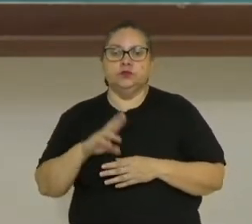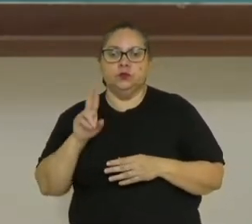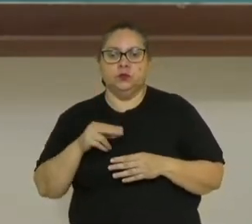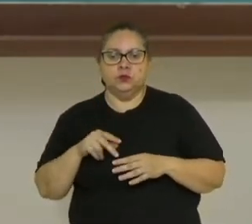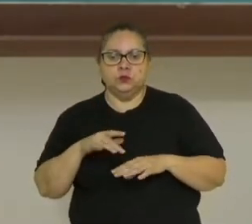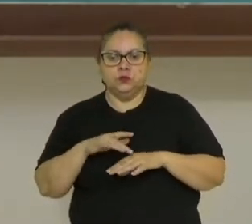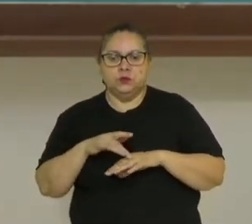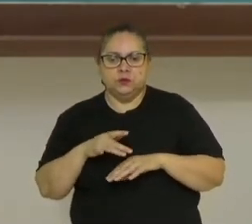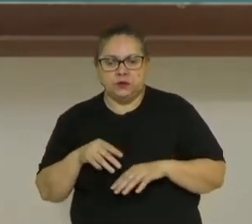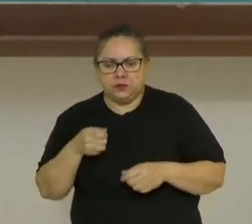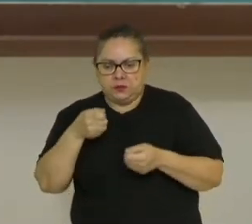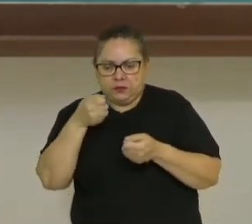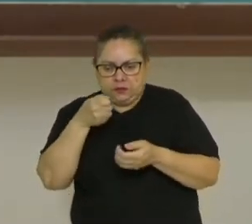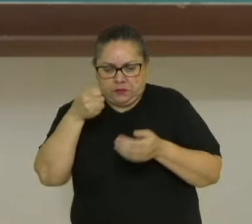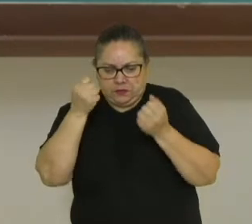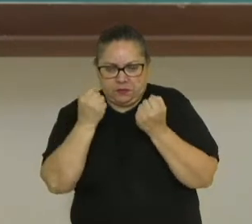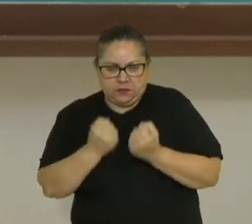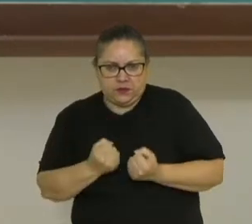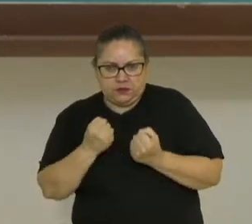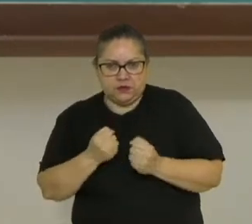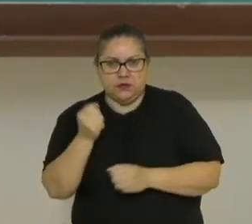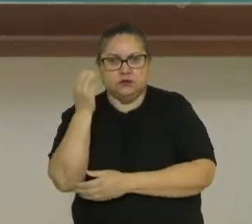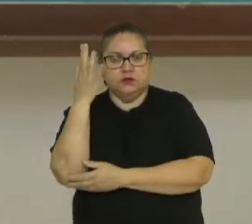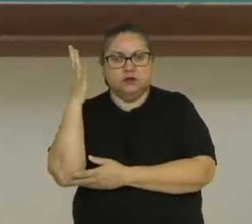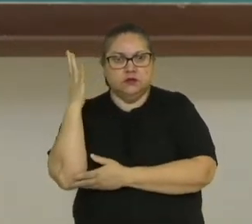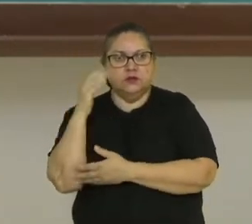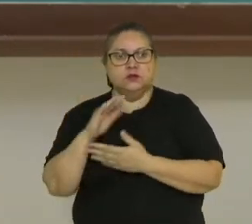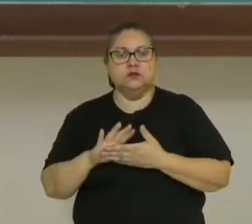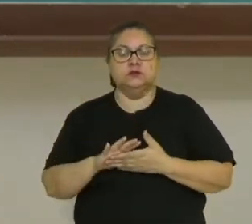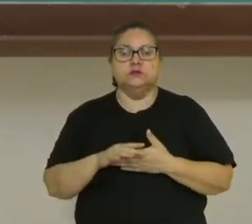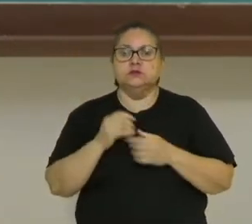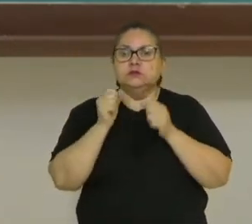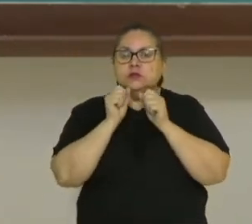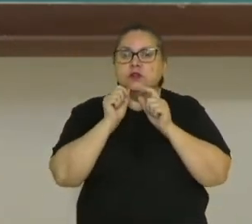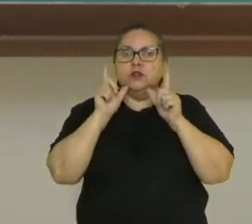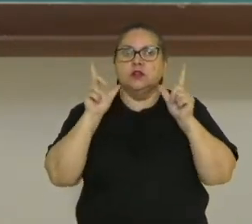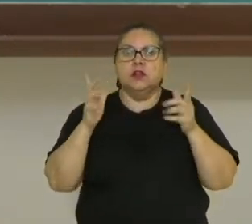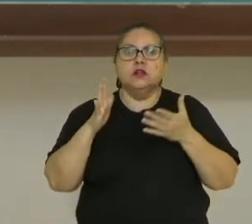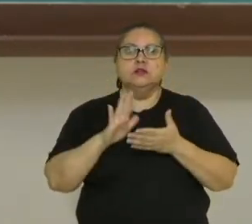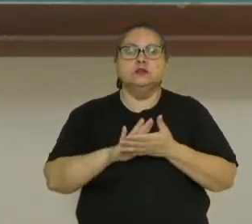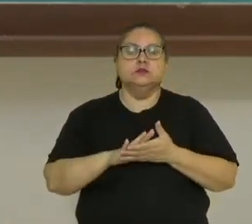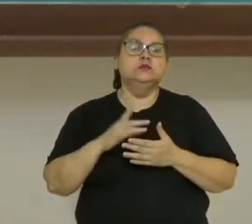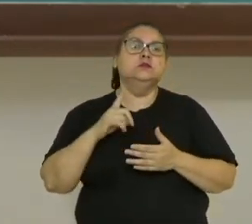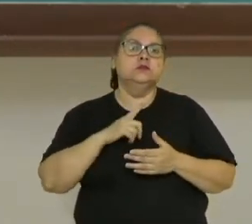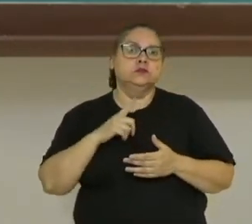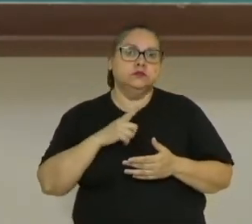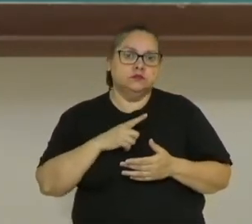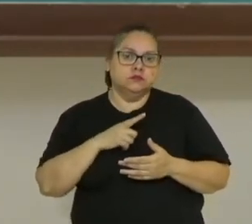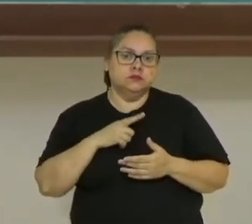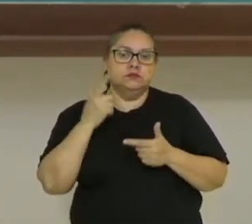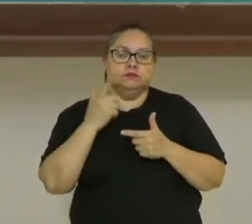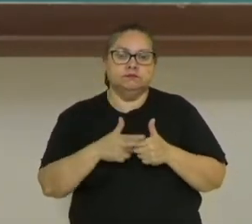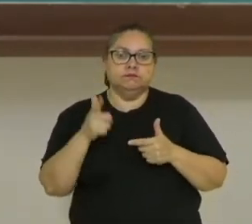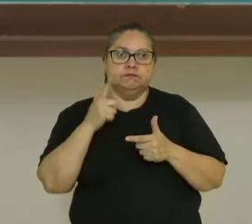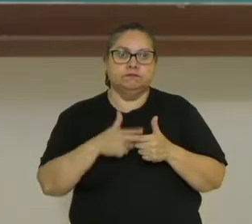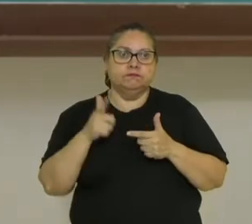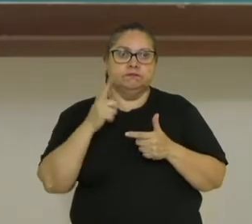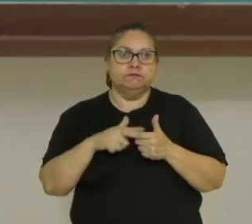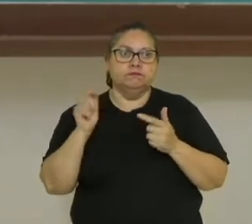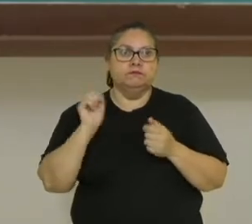metais pesados na natureza. Então, obviamente, existem problemas.